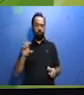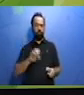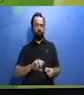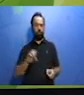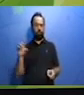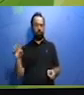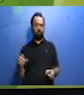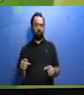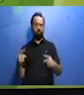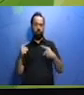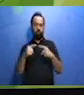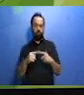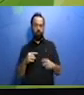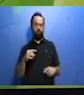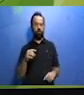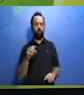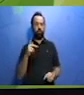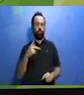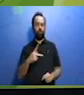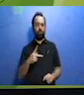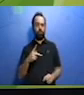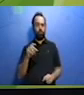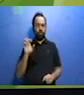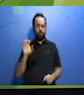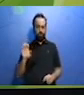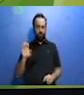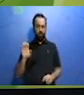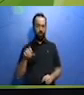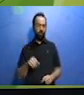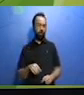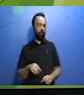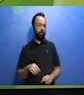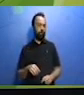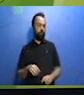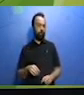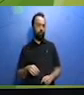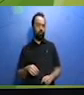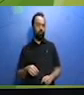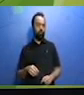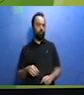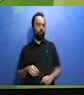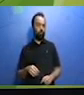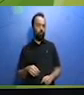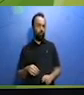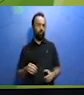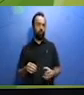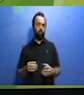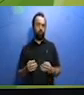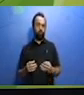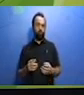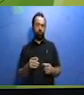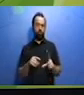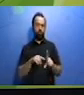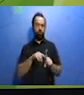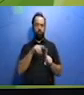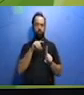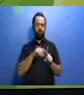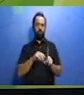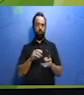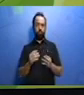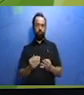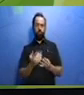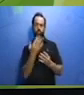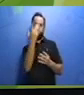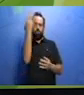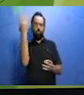retirados de acordo com o seu ponto de ebulição. Então, de acordo com a temperatura que eles vão evaporando, eles